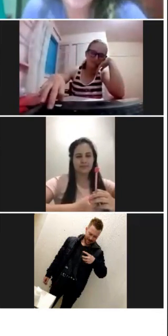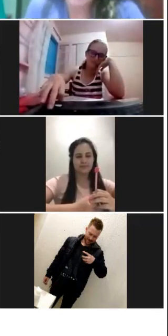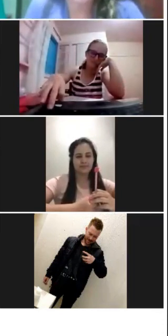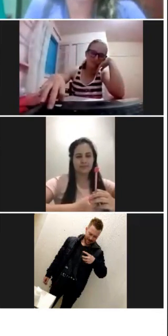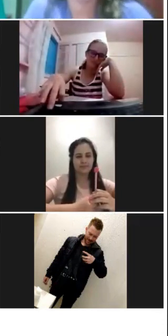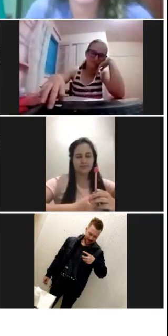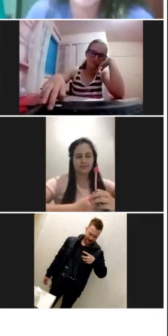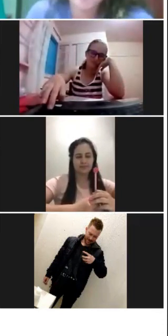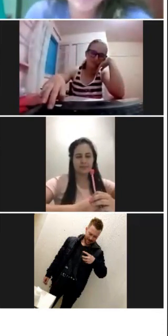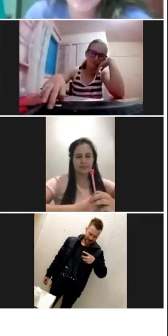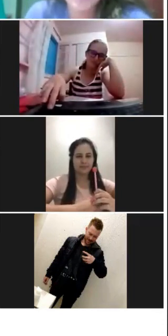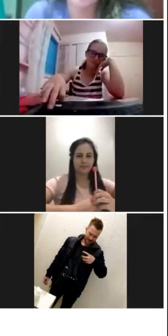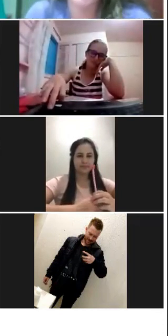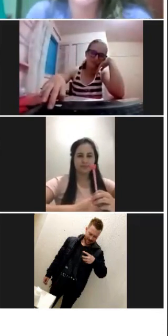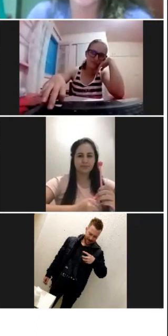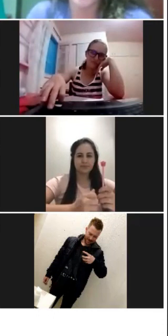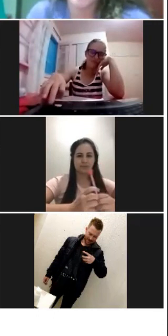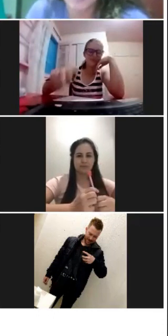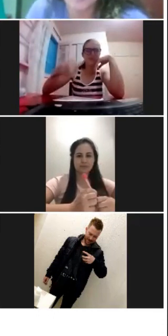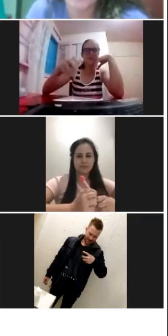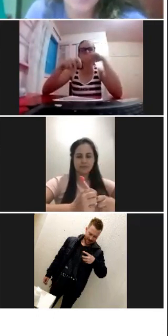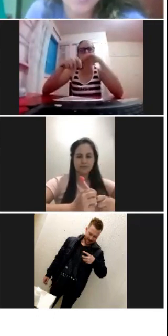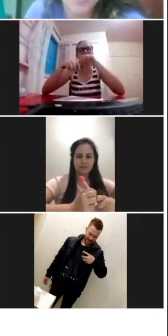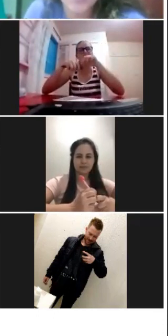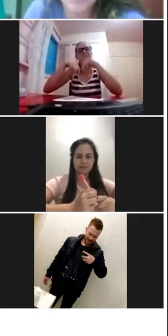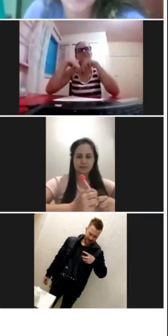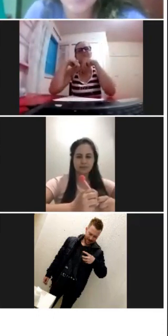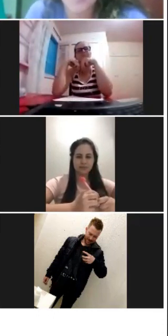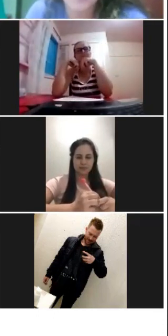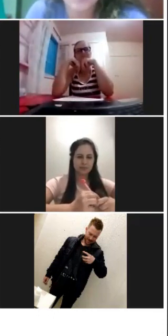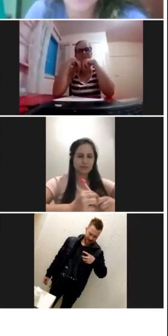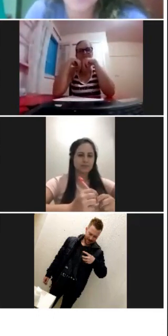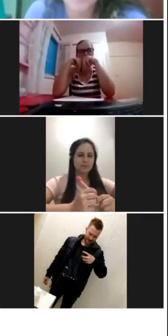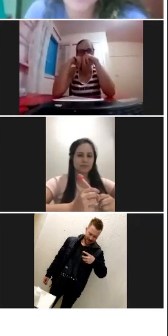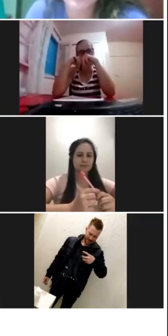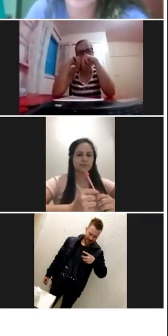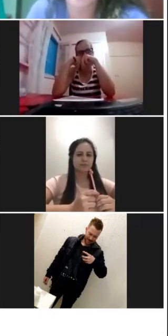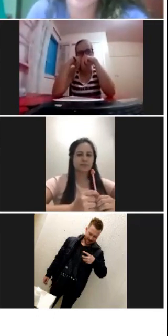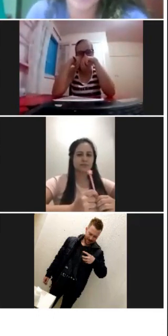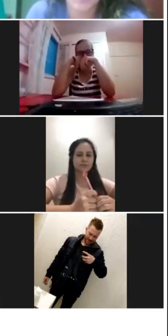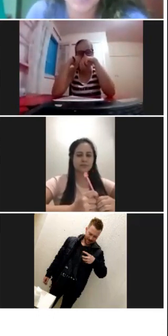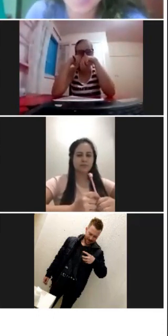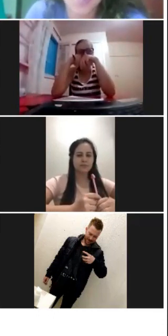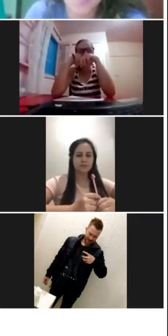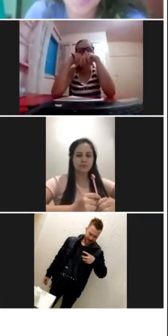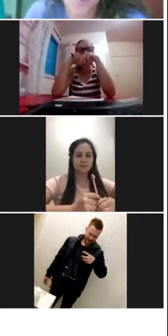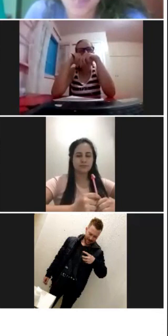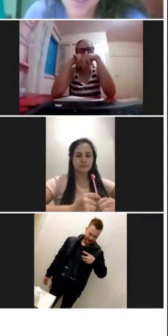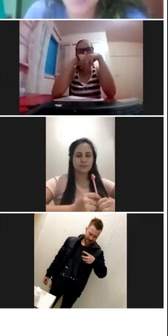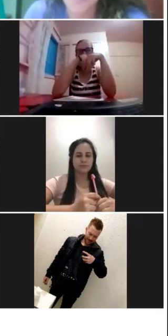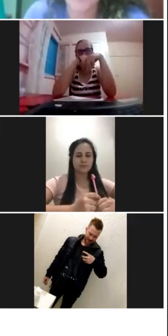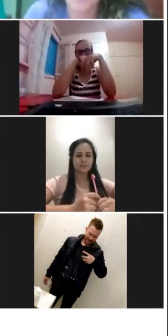Vai lá. Durante o processo de replicação do DNA, nucleotídeos livres encontrados no núcleo da célula vão se emparelhando sobre a fita